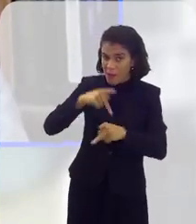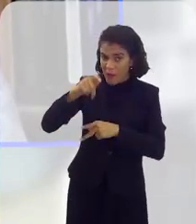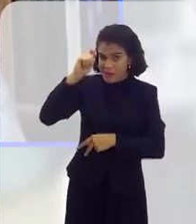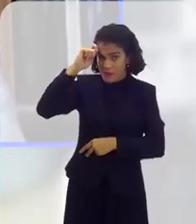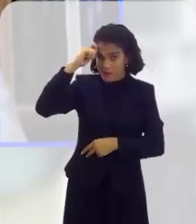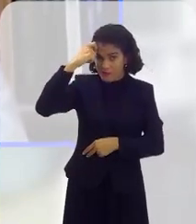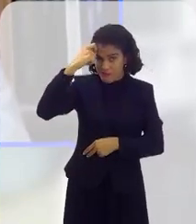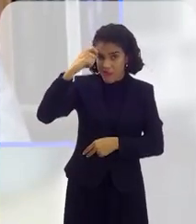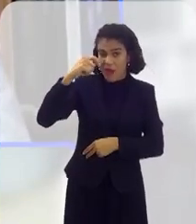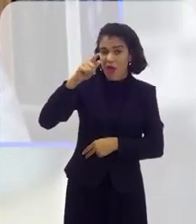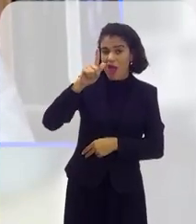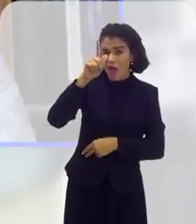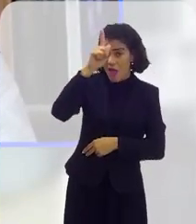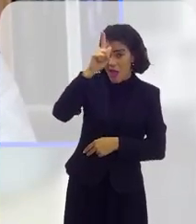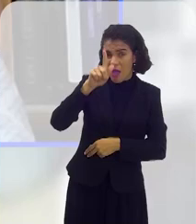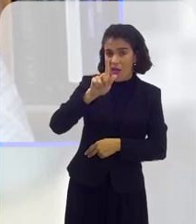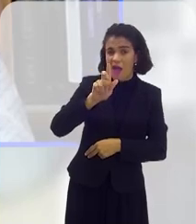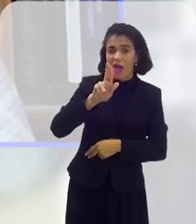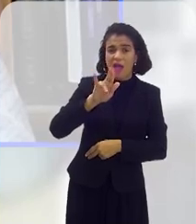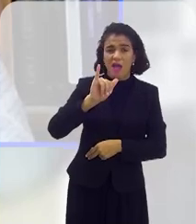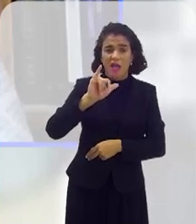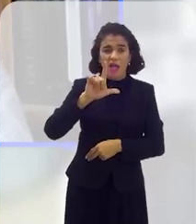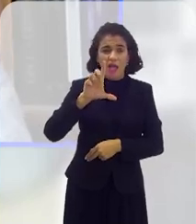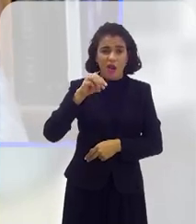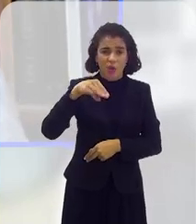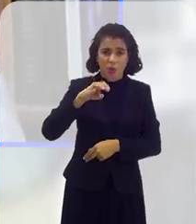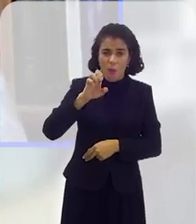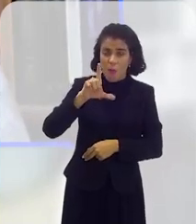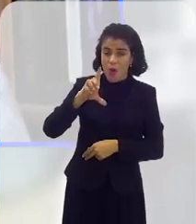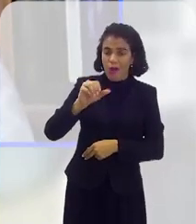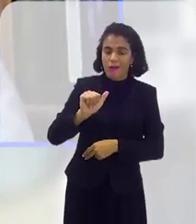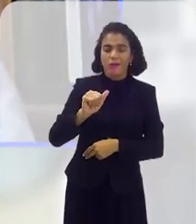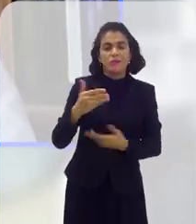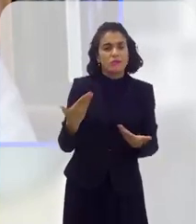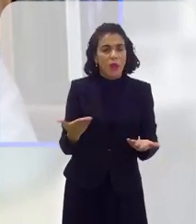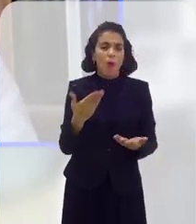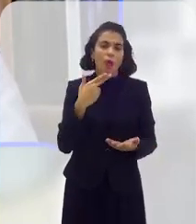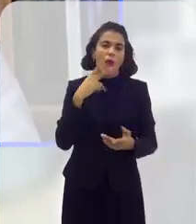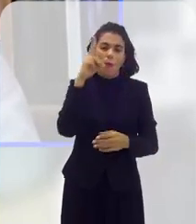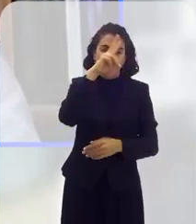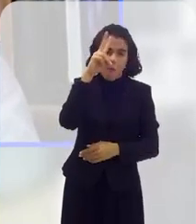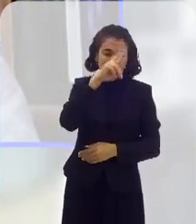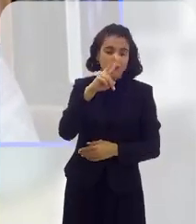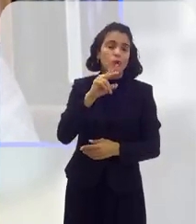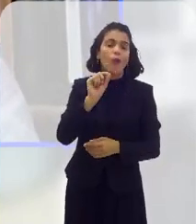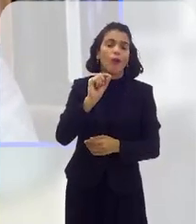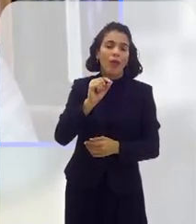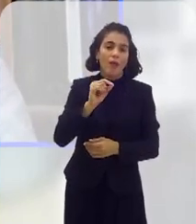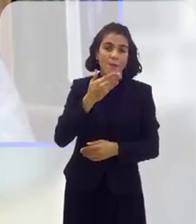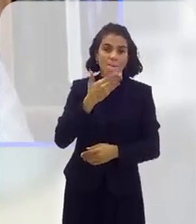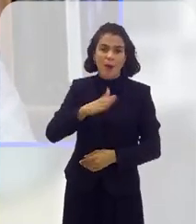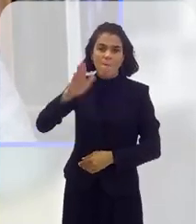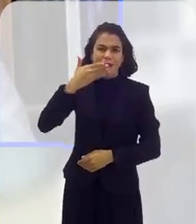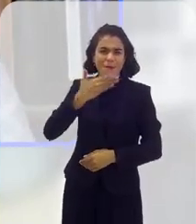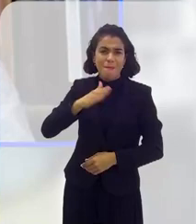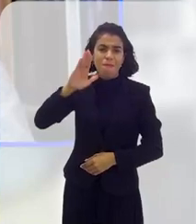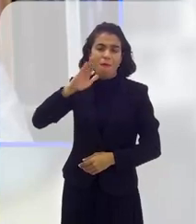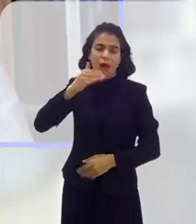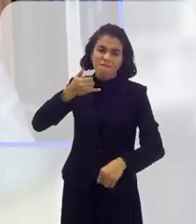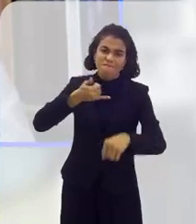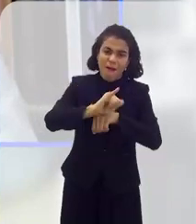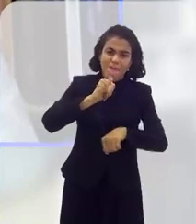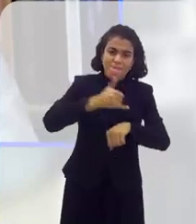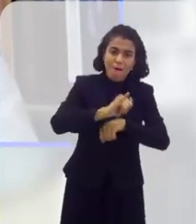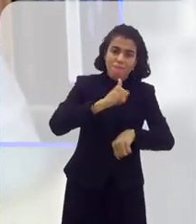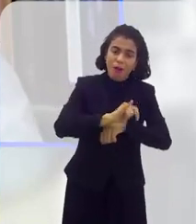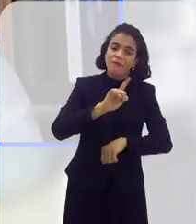dessa população quilombola. Então, o que eu quis foi resgatar isso. Então, é uma história de promessas não cumpridas e é também uma